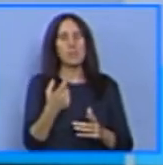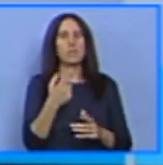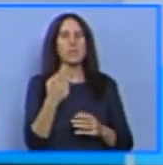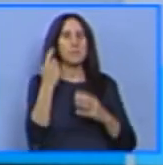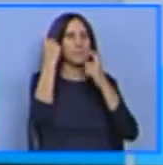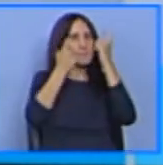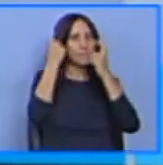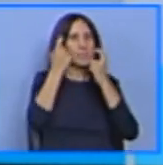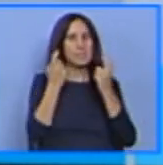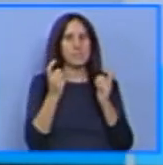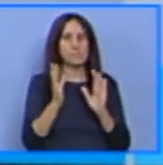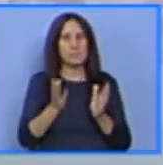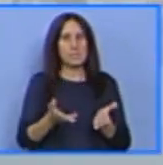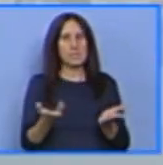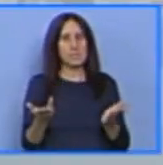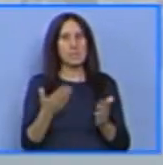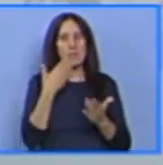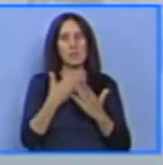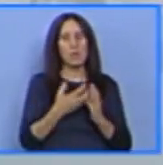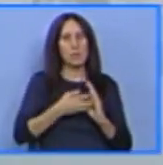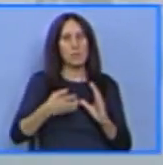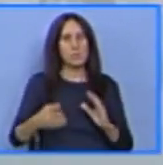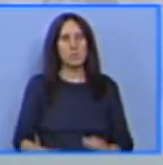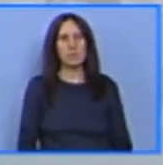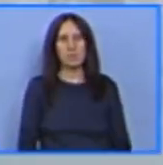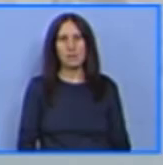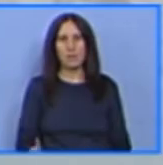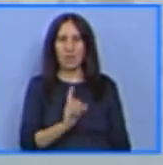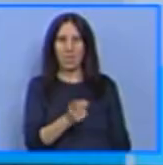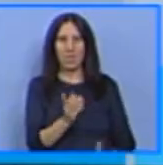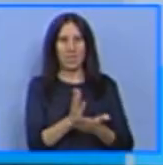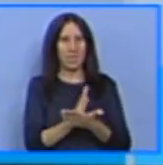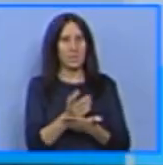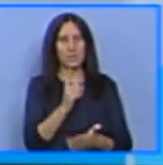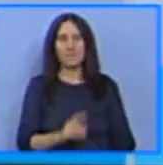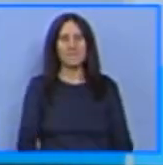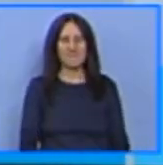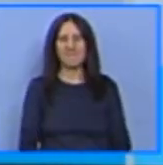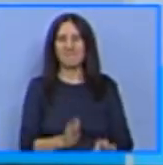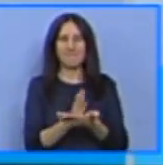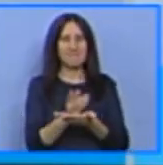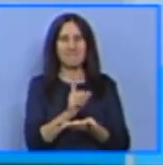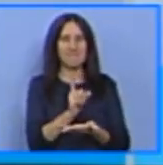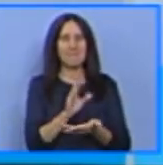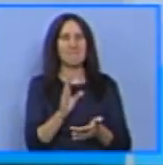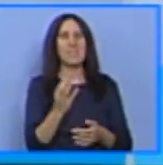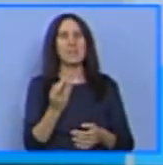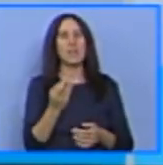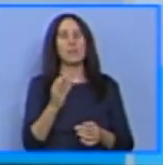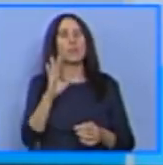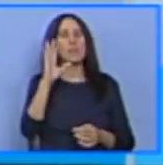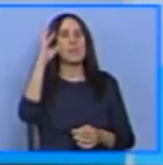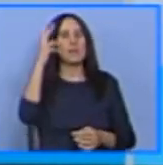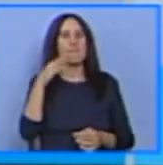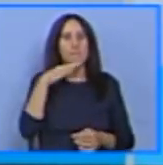pensá-la e complexificar as coisas. Não é assim tão estanque. Não é tão estanque, exatamente. Portanto, eu acho que às vezes por razões